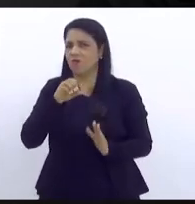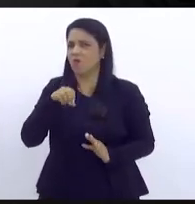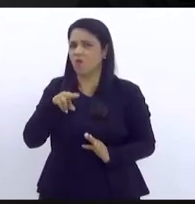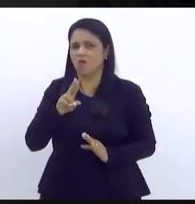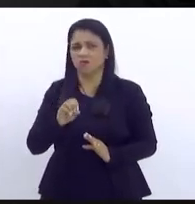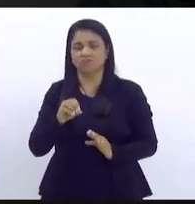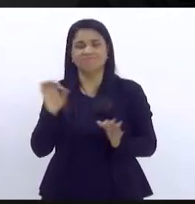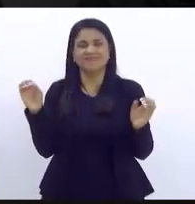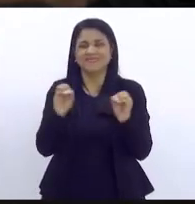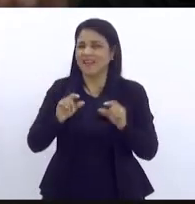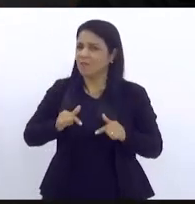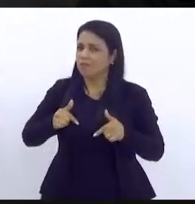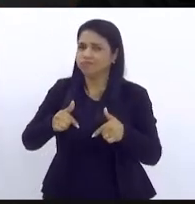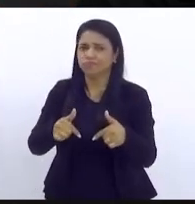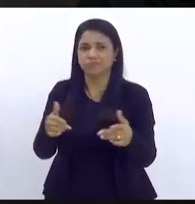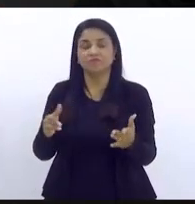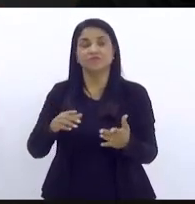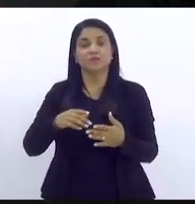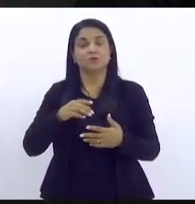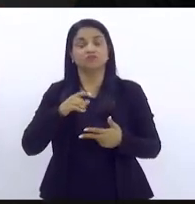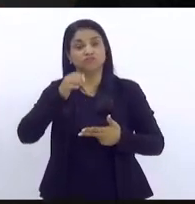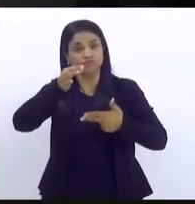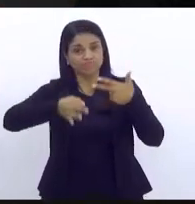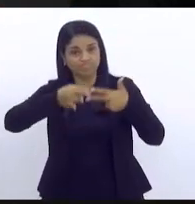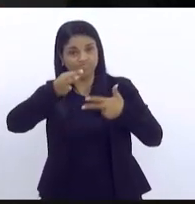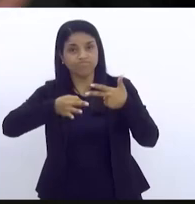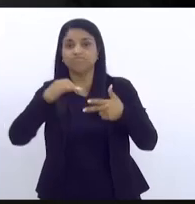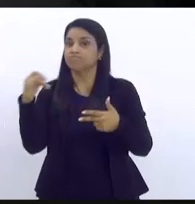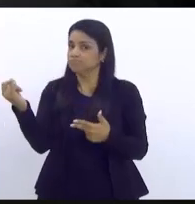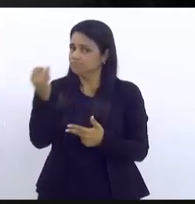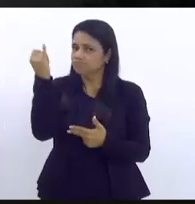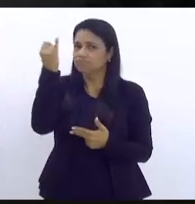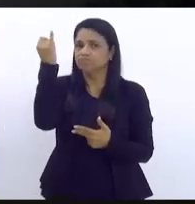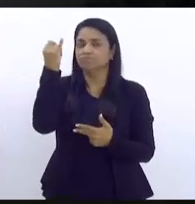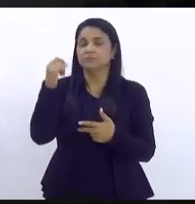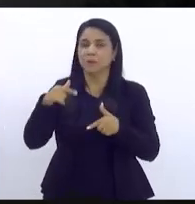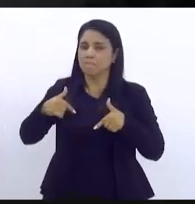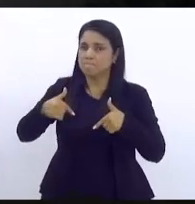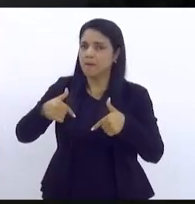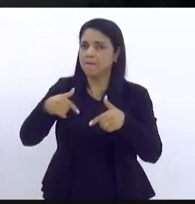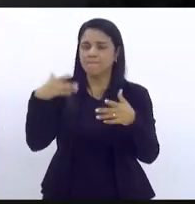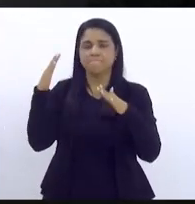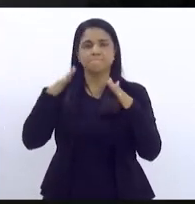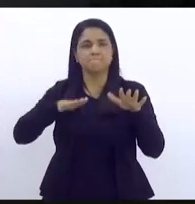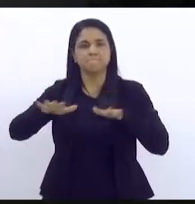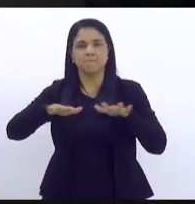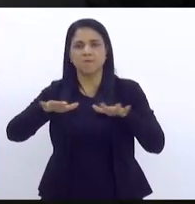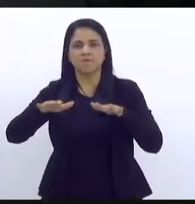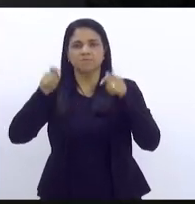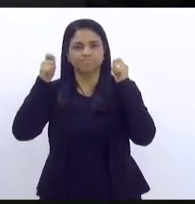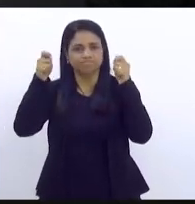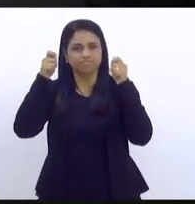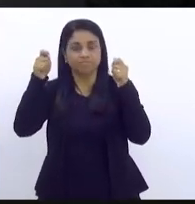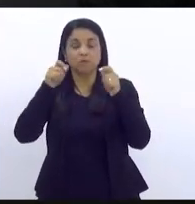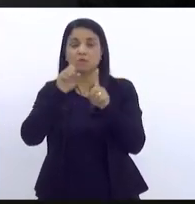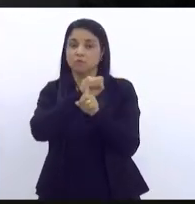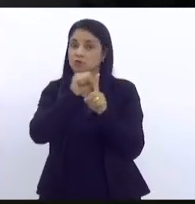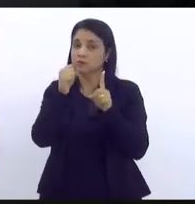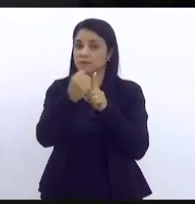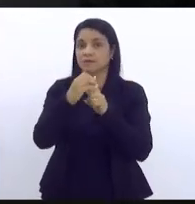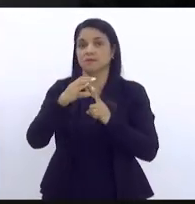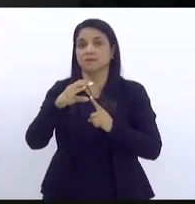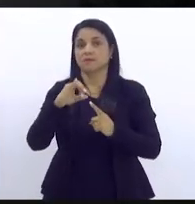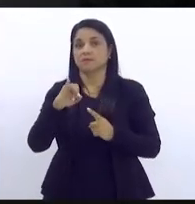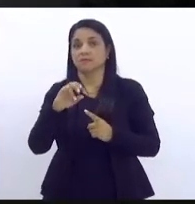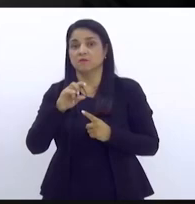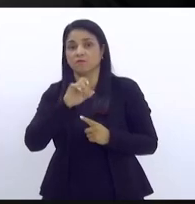ainda foi feito então judicializar é uma uma questão importante a gente se manifestar enquanto sociedade civil é muito relevante mas a gente precisa de